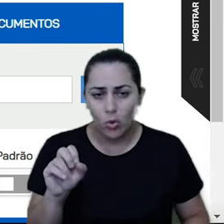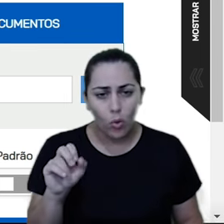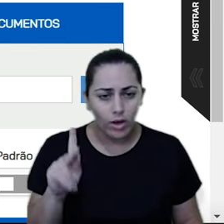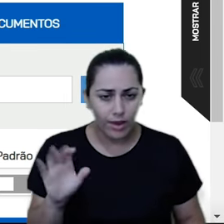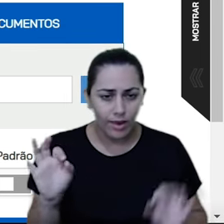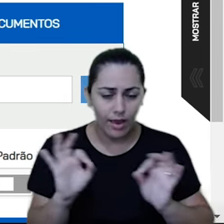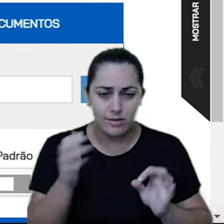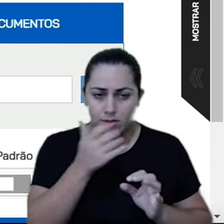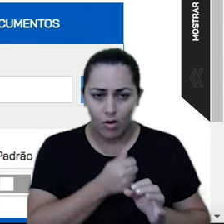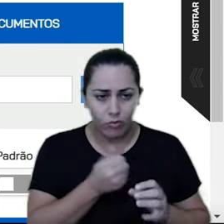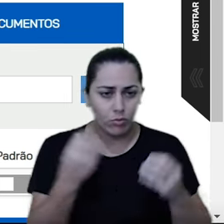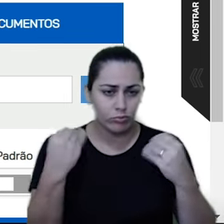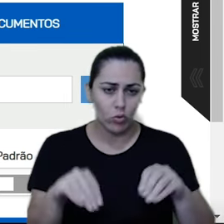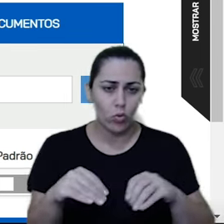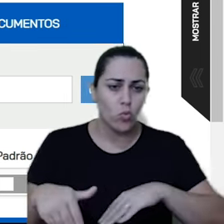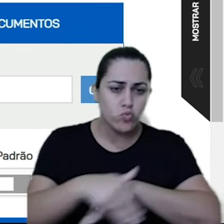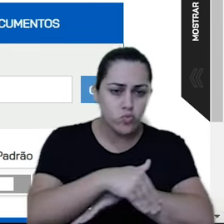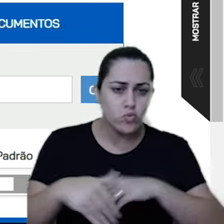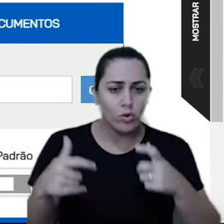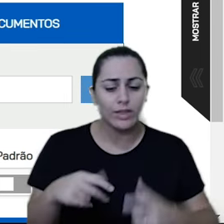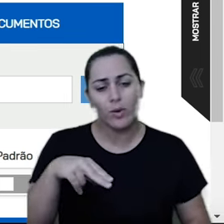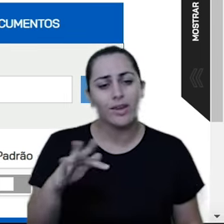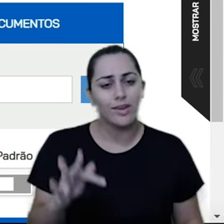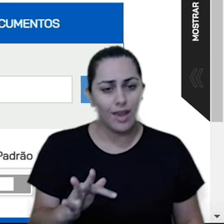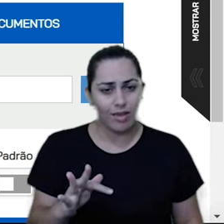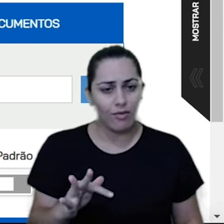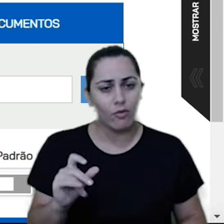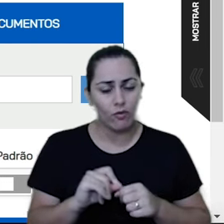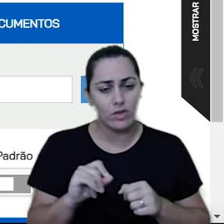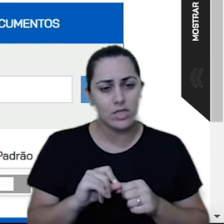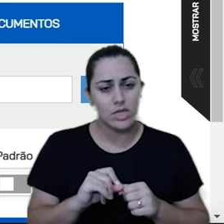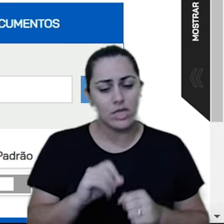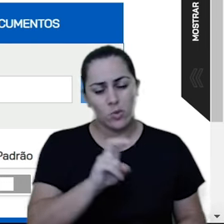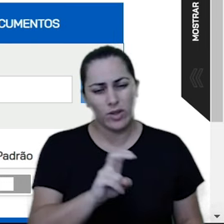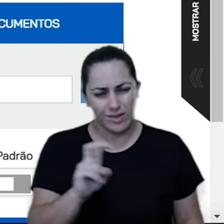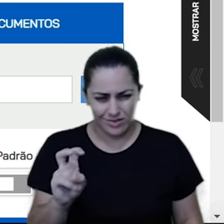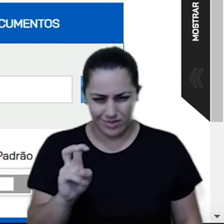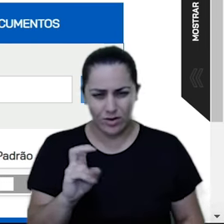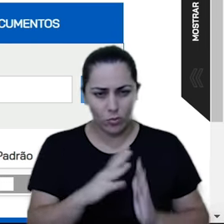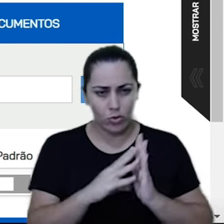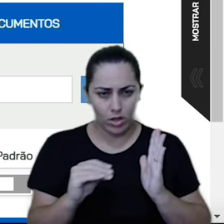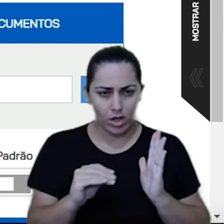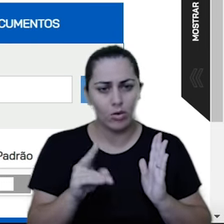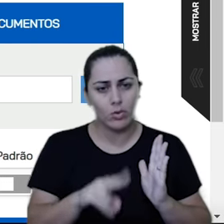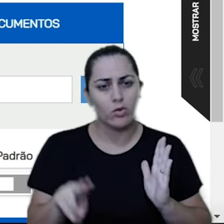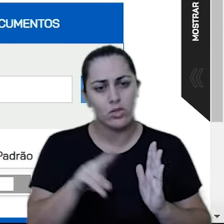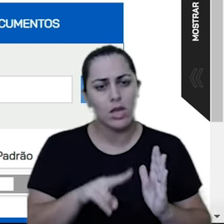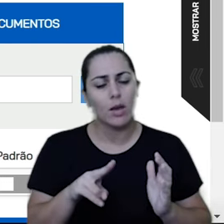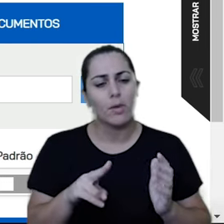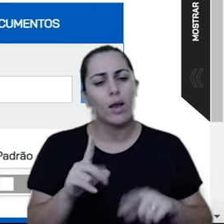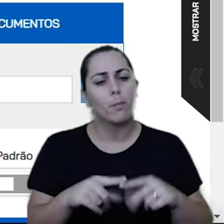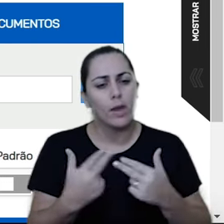Ok e salvo ele não carregou o endereço e aí quando eu vou emitir uma nota fiscal modelo 55 que é utilizada para